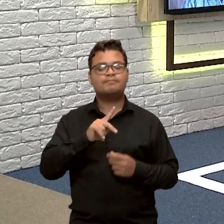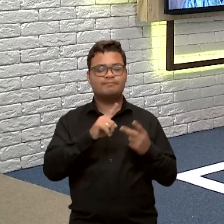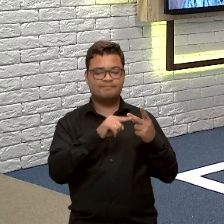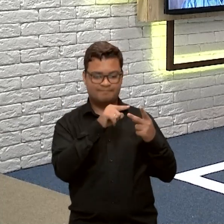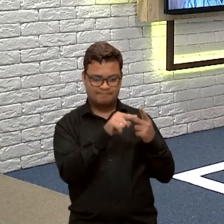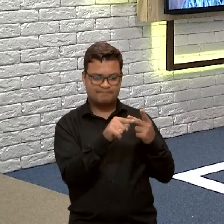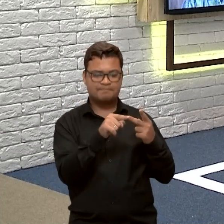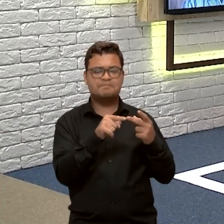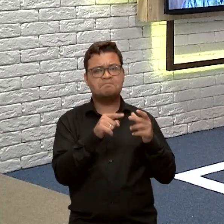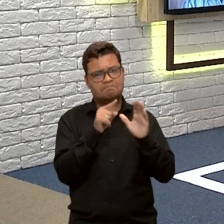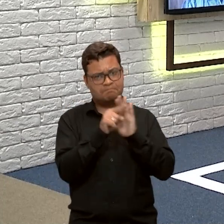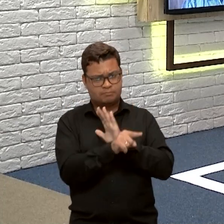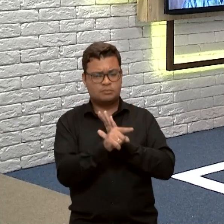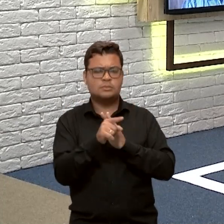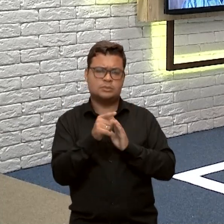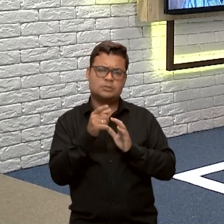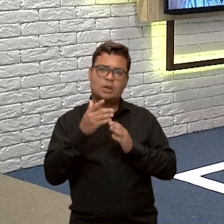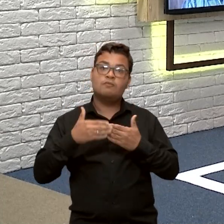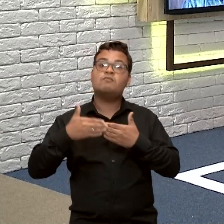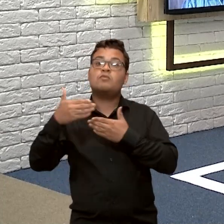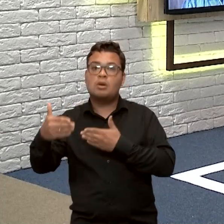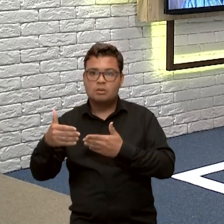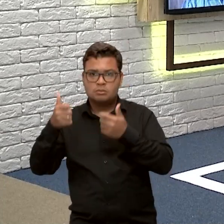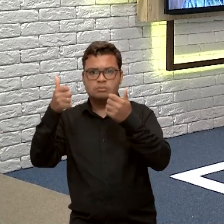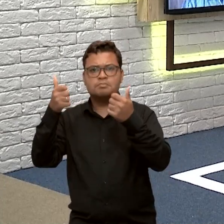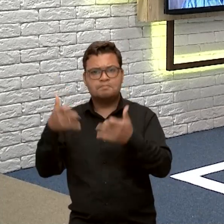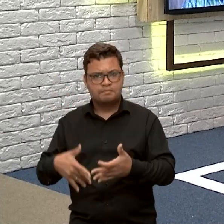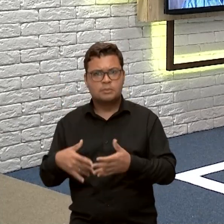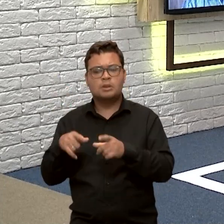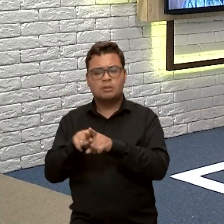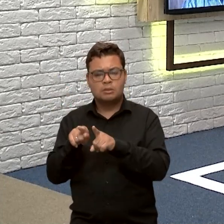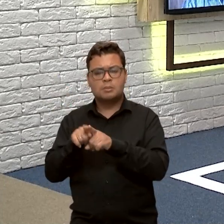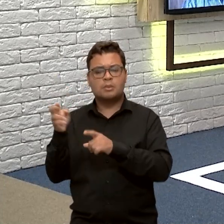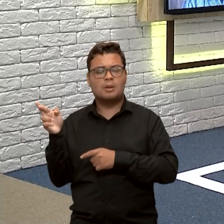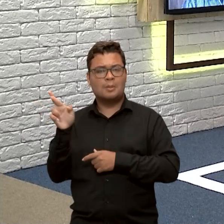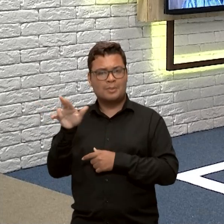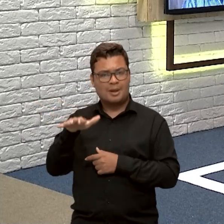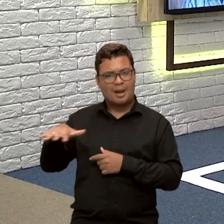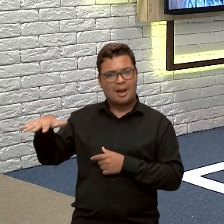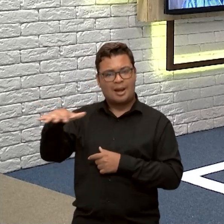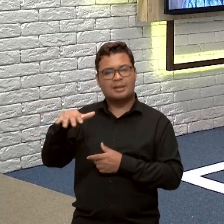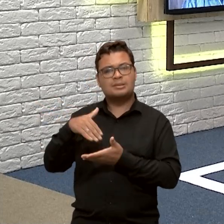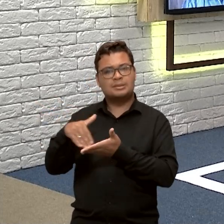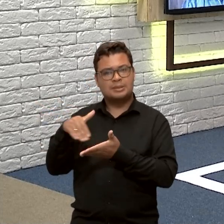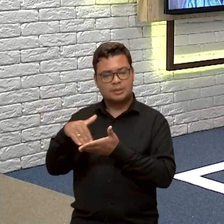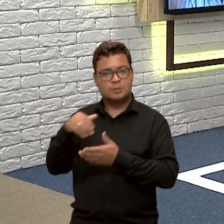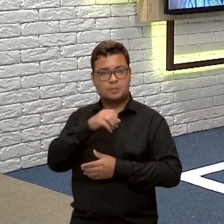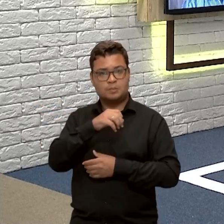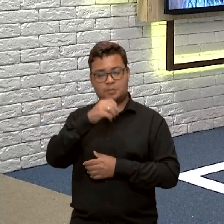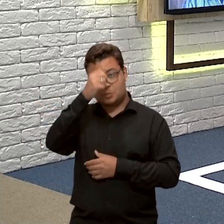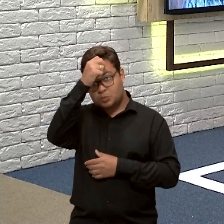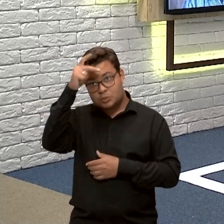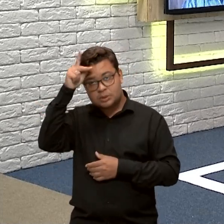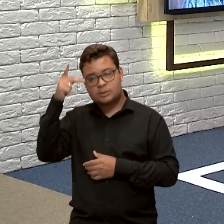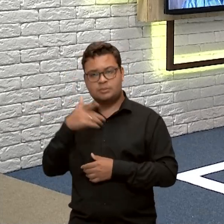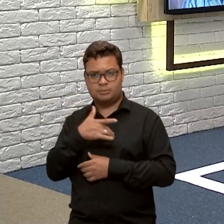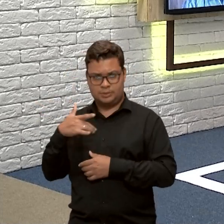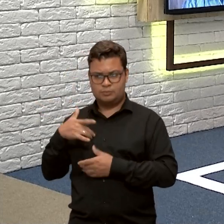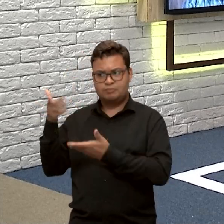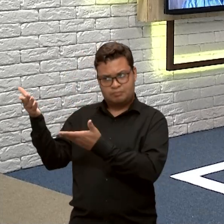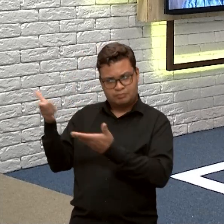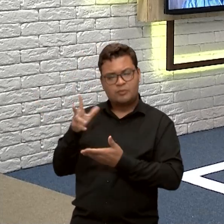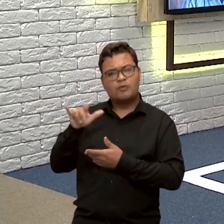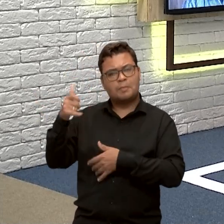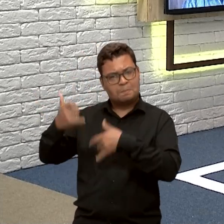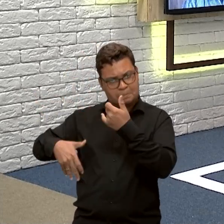diferente da dengue, mas dengue, zika e chikungunya são transmitidos pelo Aedes aegypti. Professor